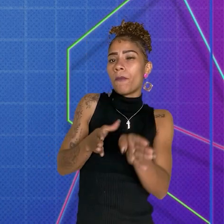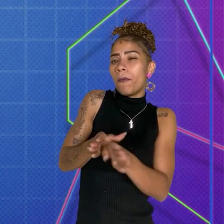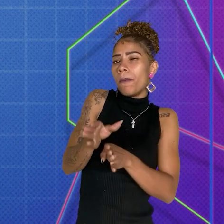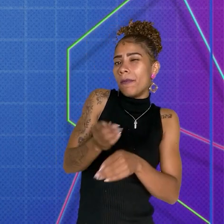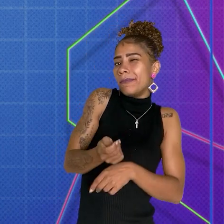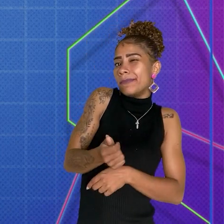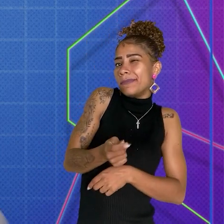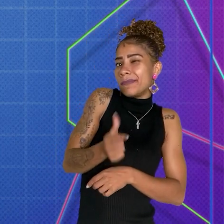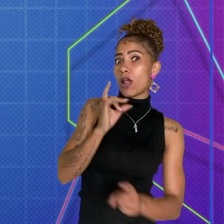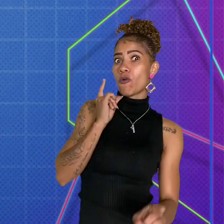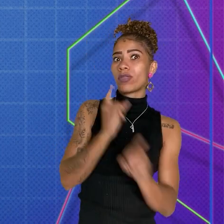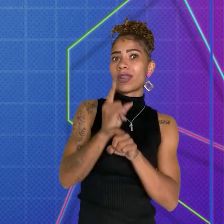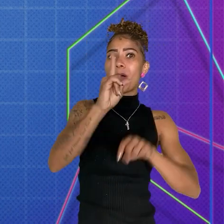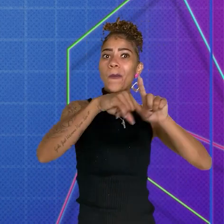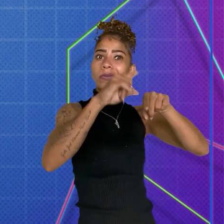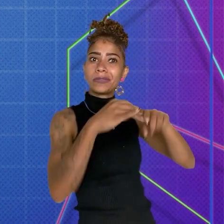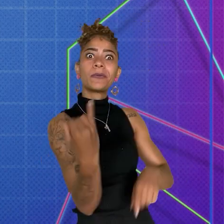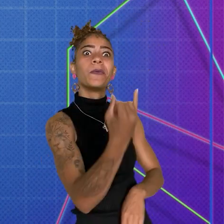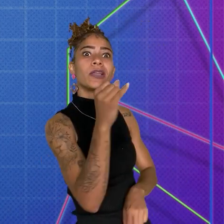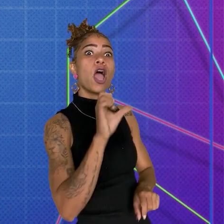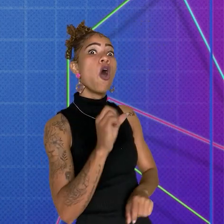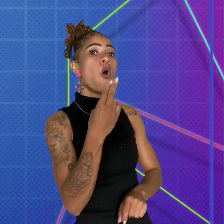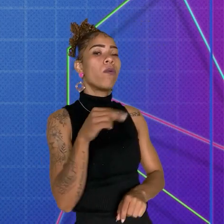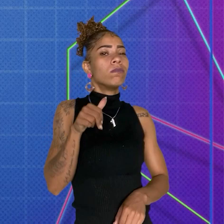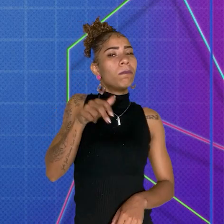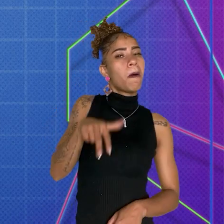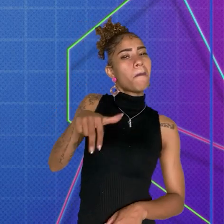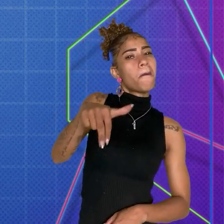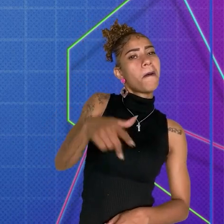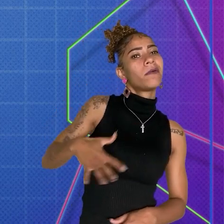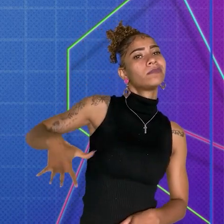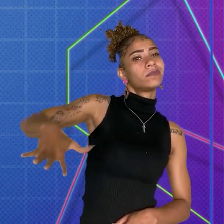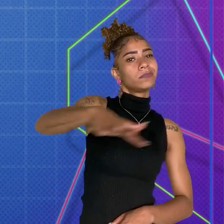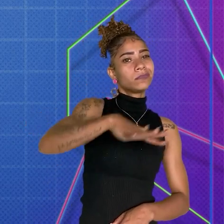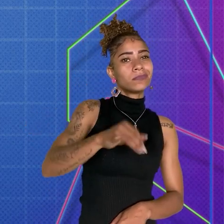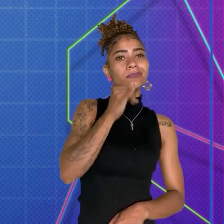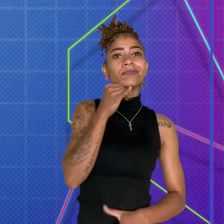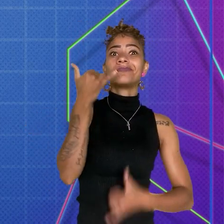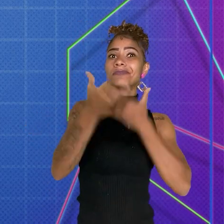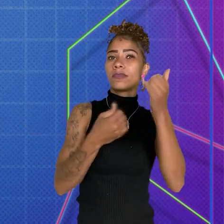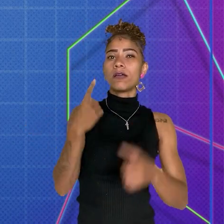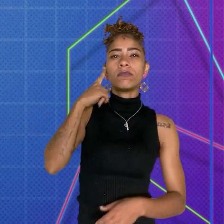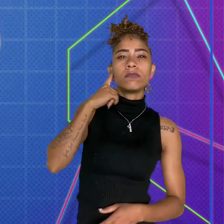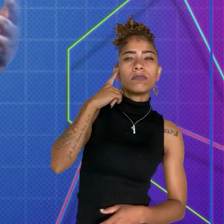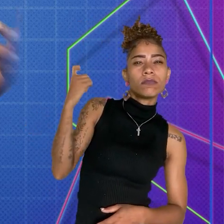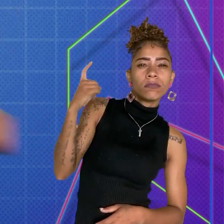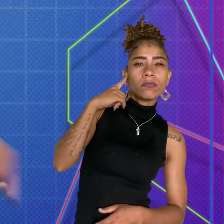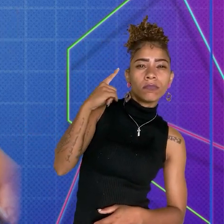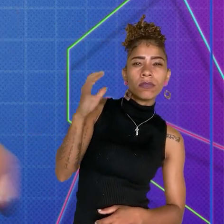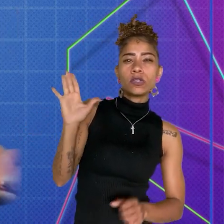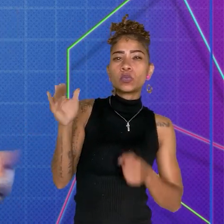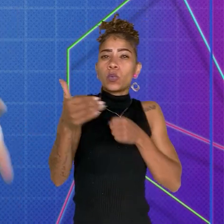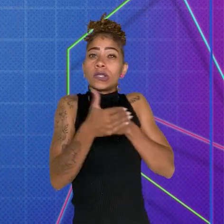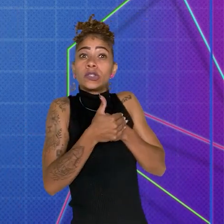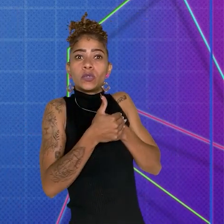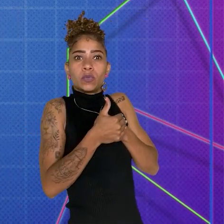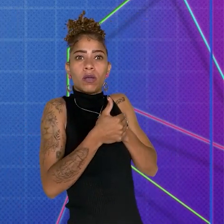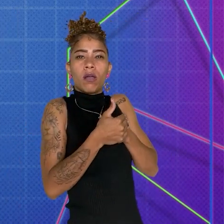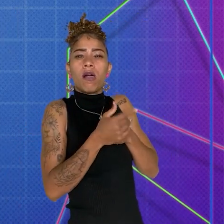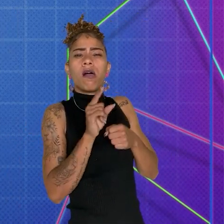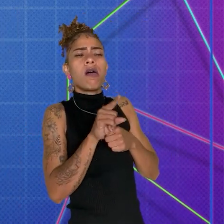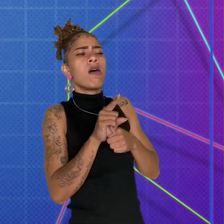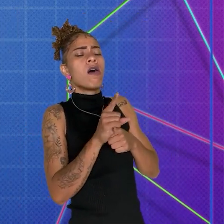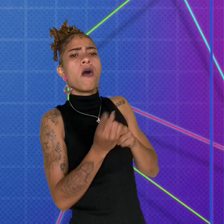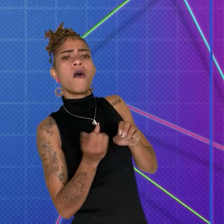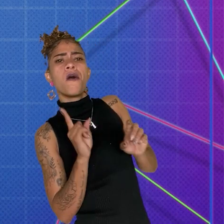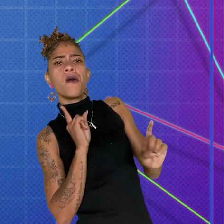uma dica para encontrar objetos importantes ou navegar pelo ambiente. Por exemplo, um jogador pode ouvir o som de um objeto que está escondido em uma sala